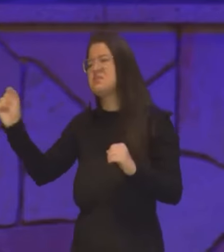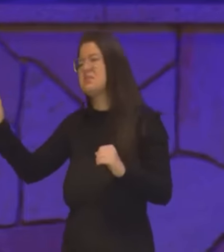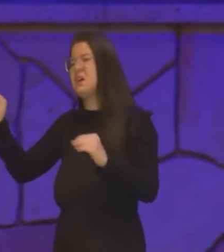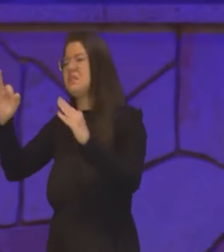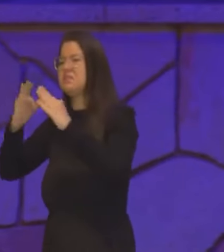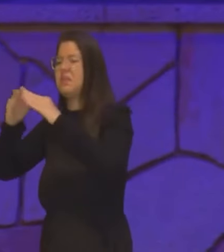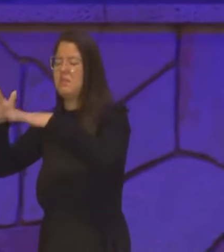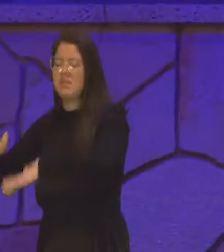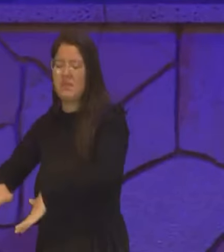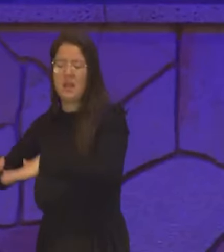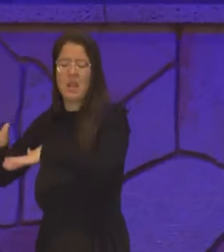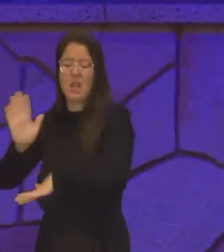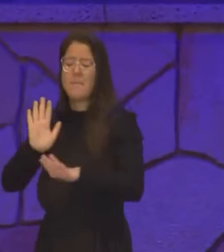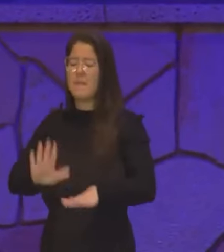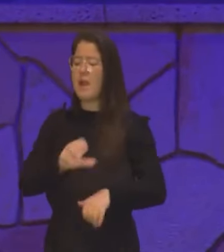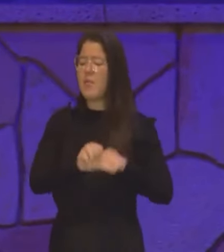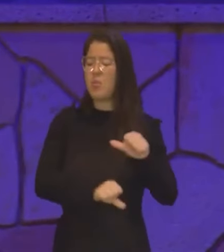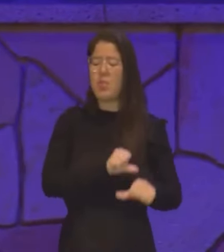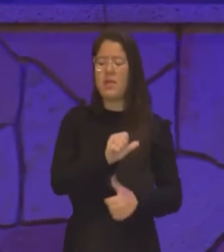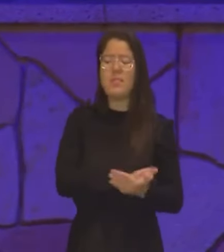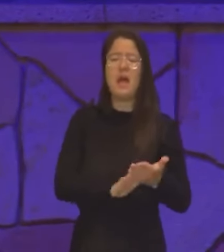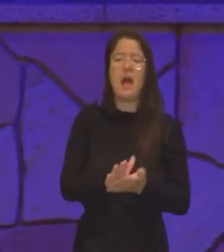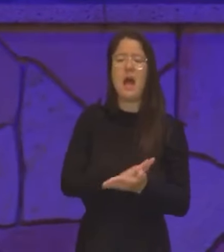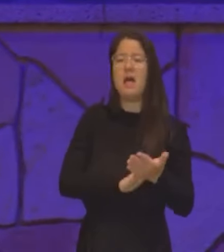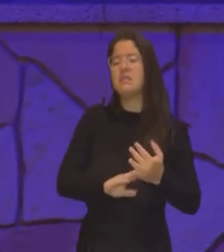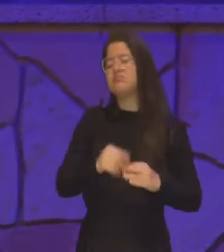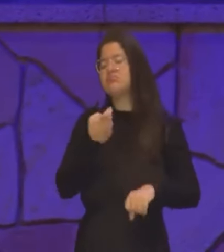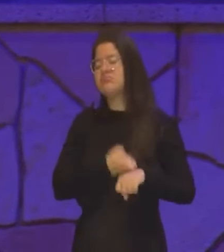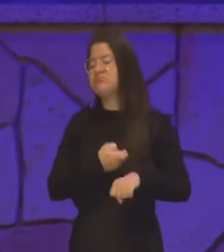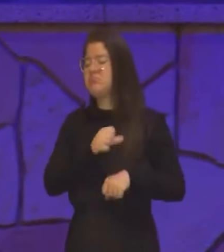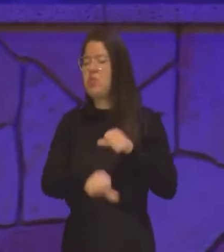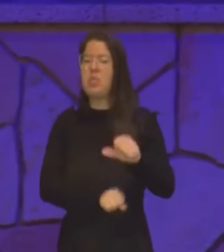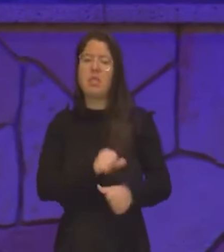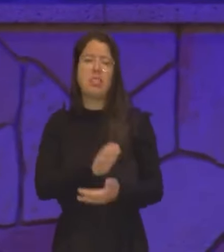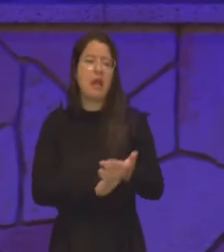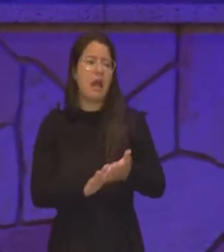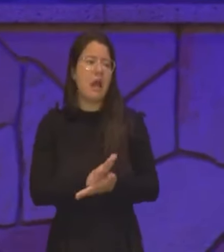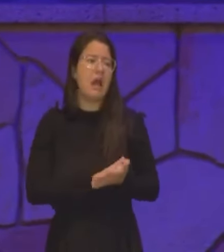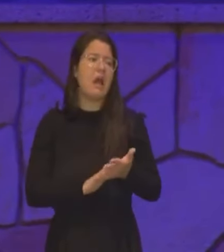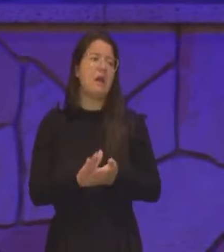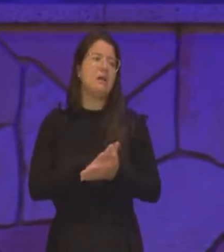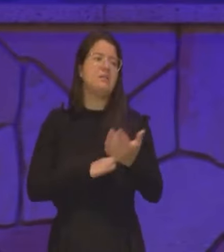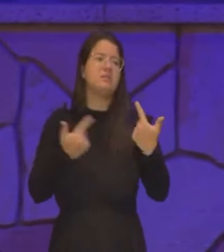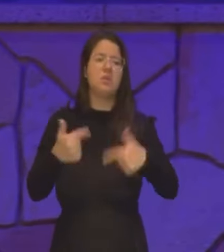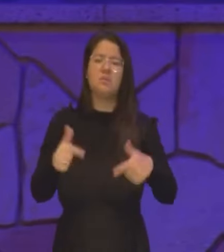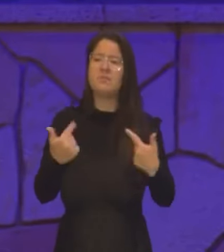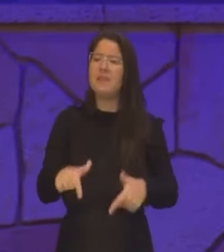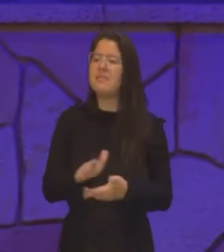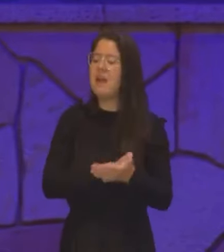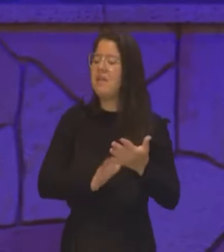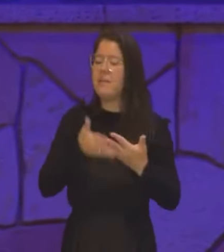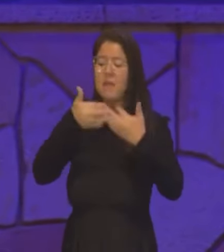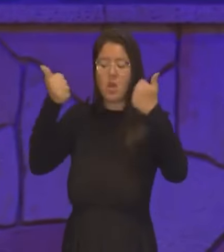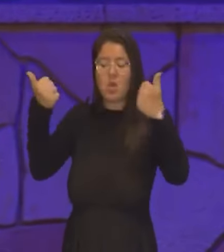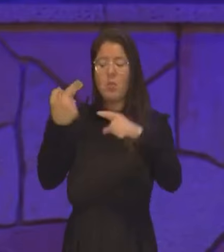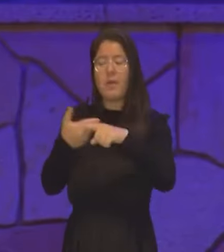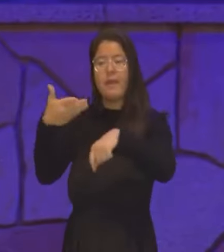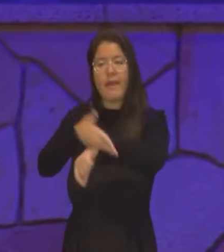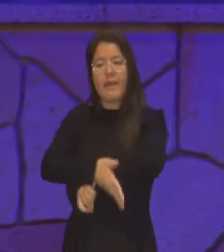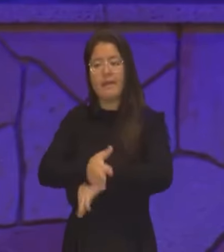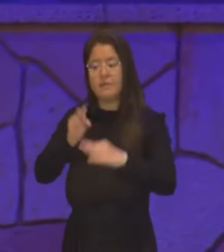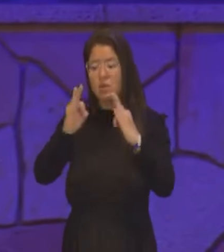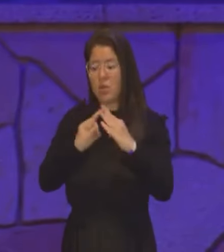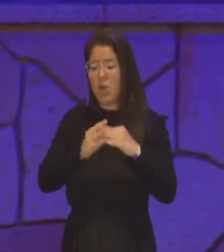adoração, mas não há mudança. Não há restauração, não há edificação, porque quando entram naquele lugar,